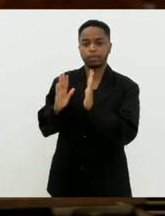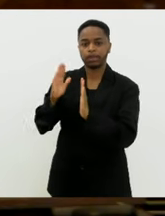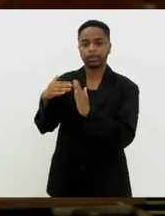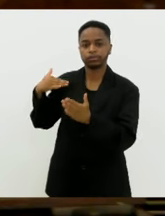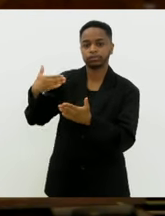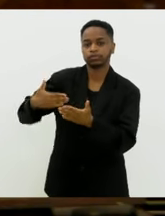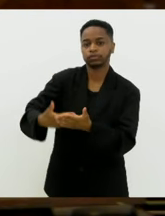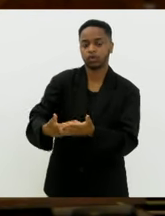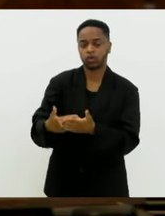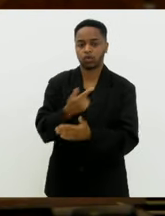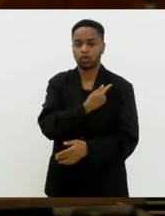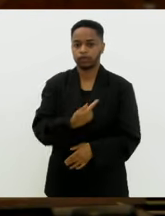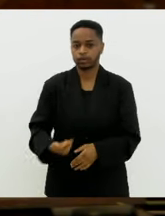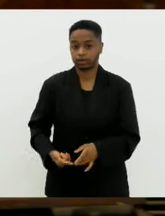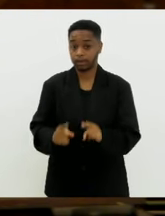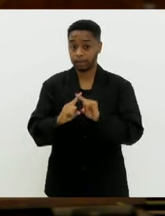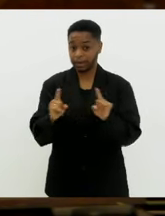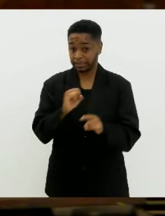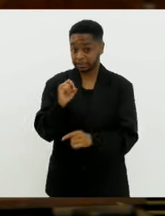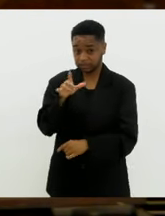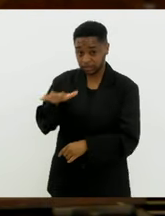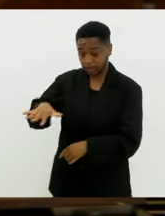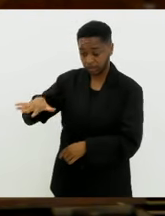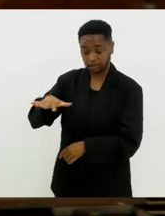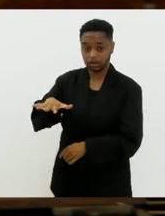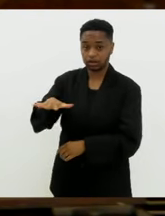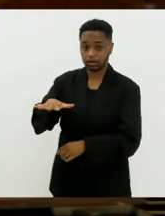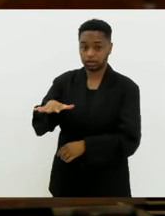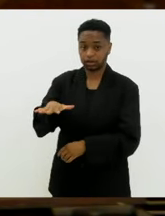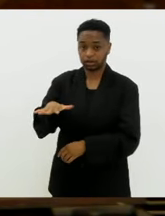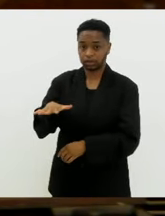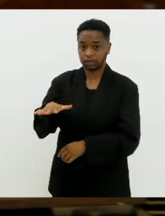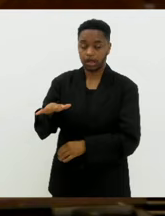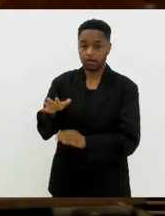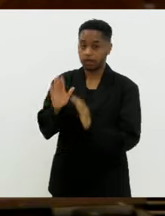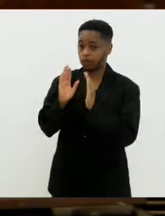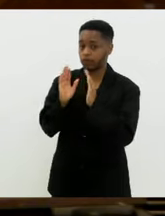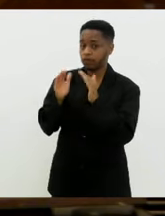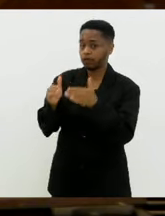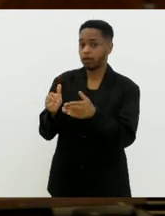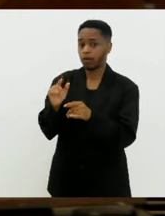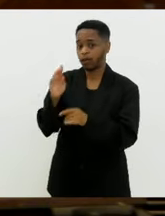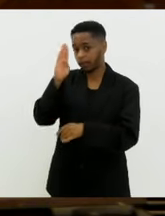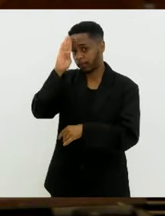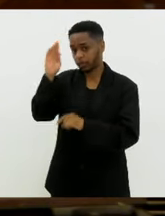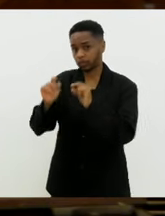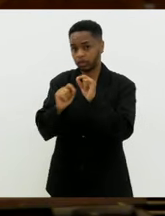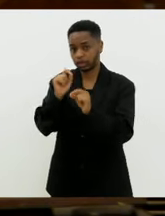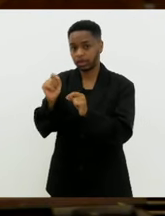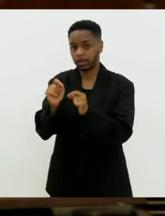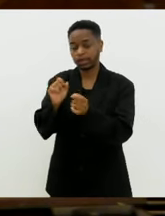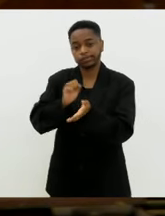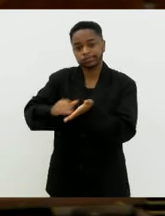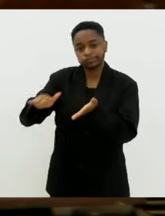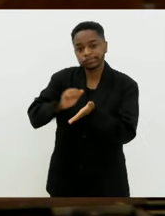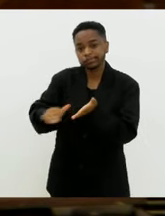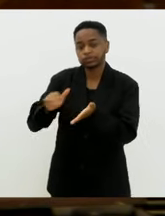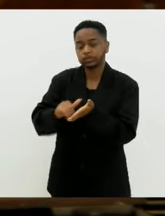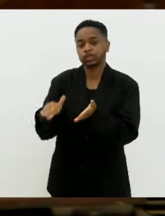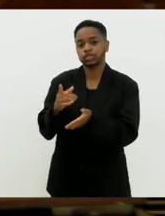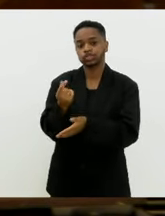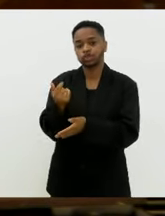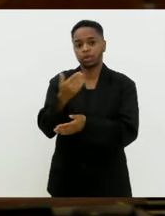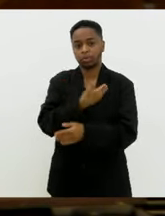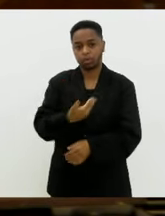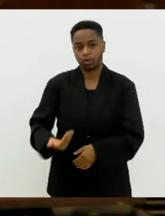lá eles estão se tornando especialistas em ralos para escoar o dinheiro público, nós aqui estamos